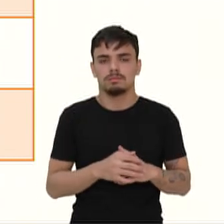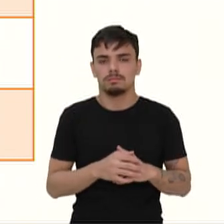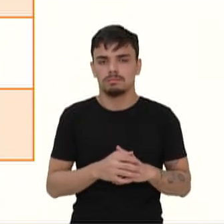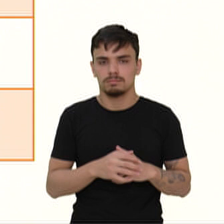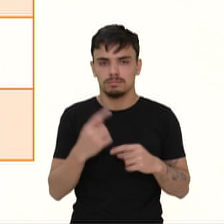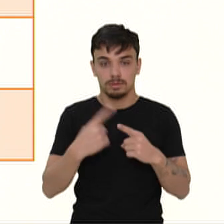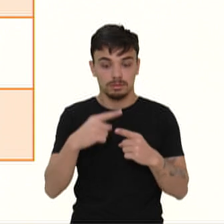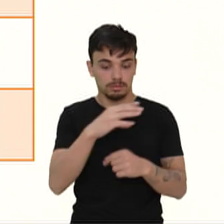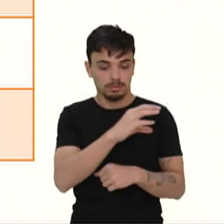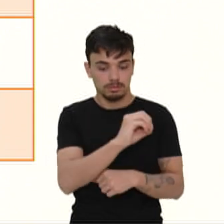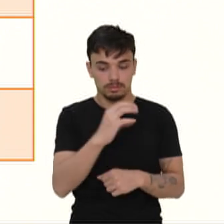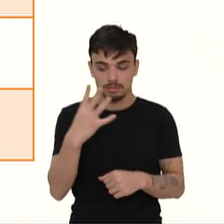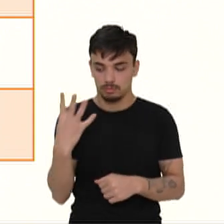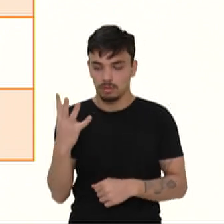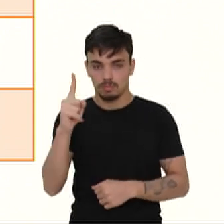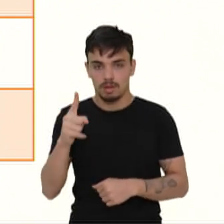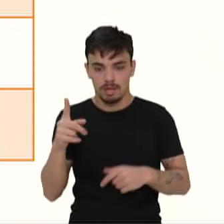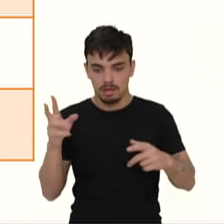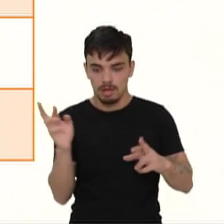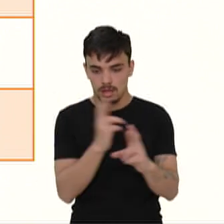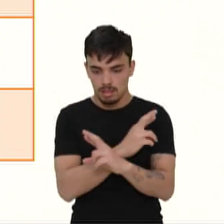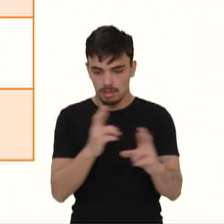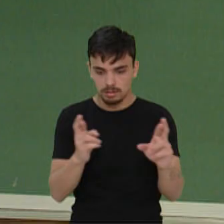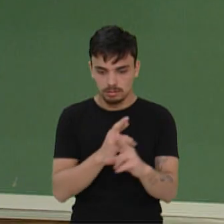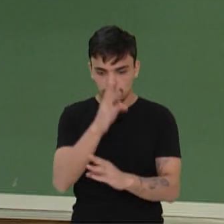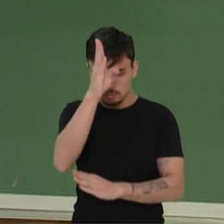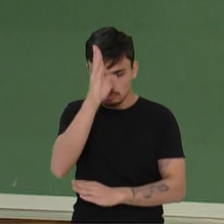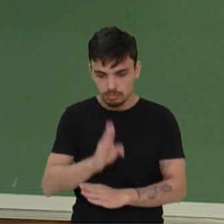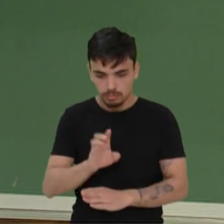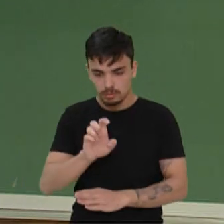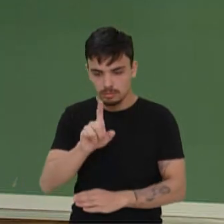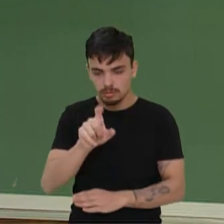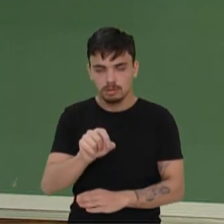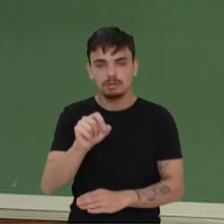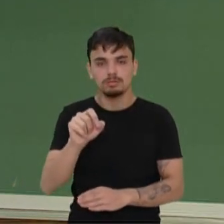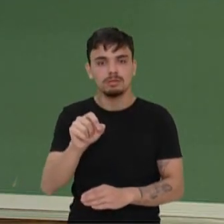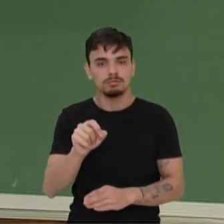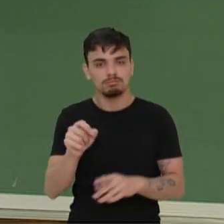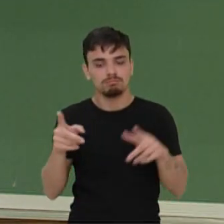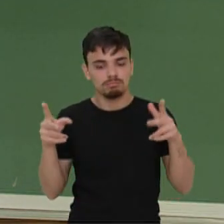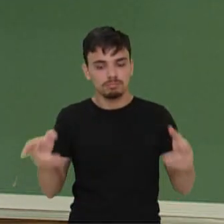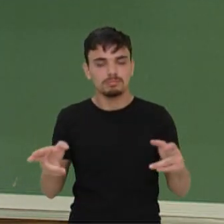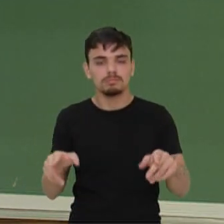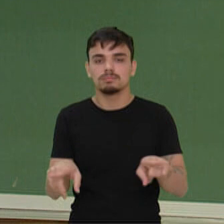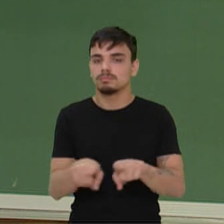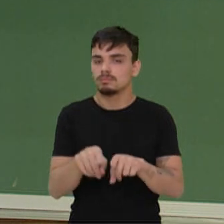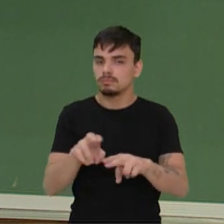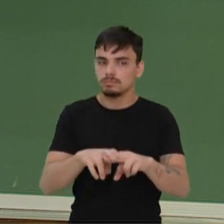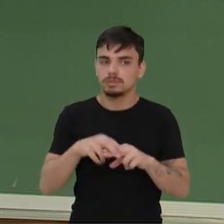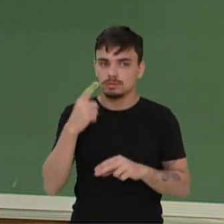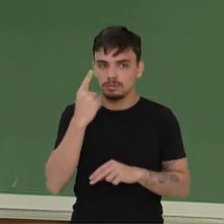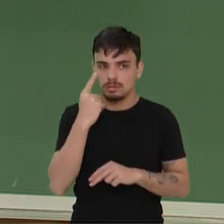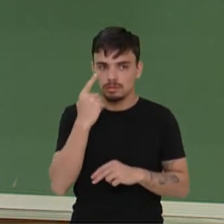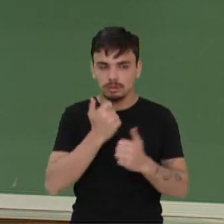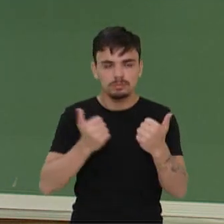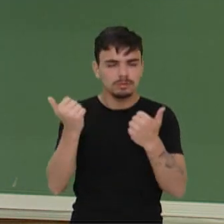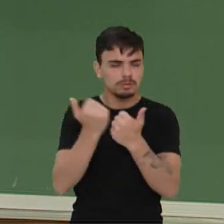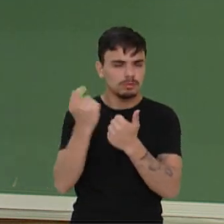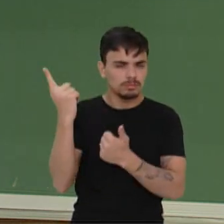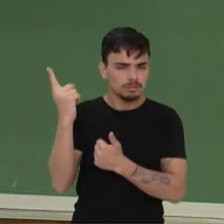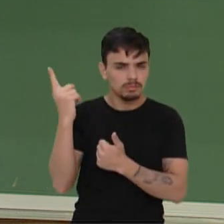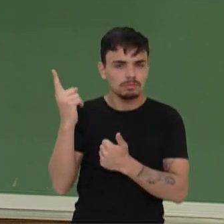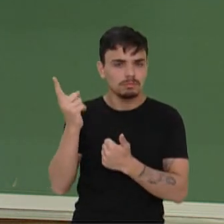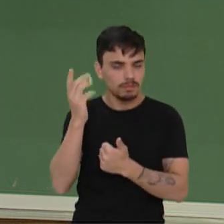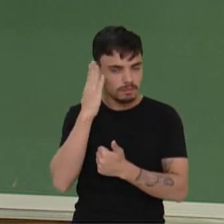4 são simétricos em relação ao vértice. Então eu já tenho certeza que por 4 vai dar 3. Não acredita? Substitua lá por 4 e